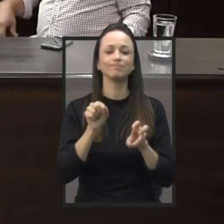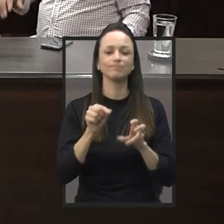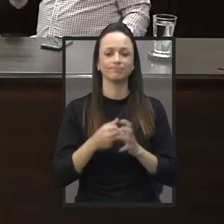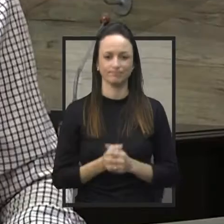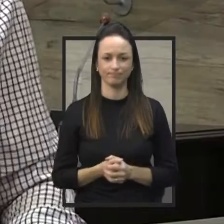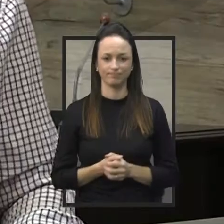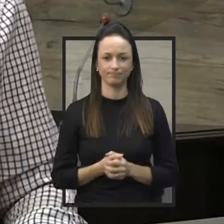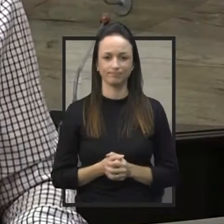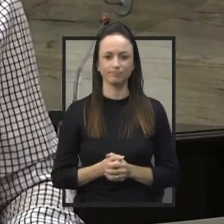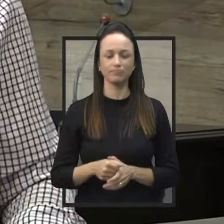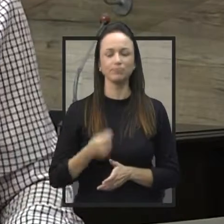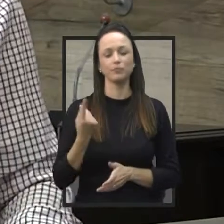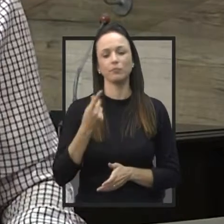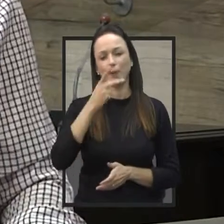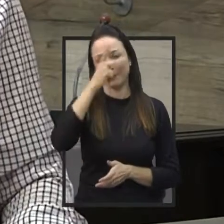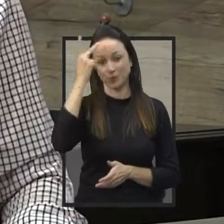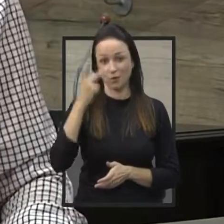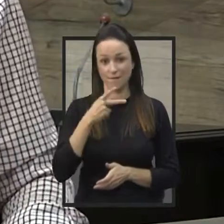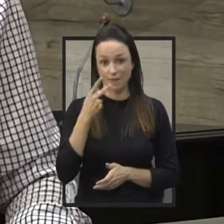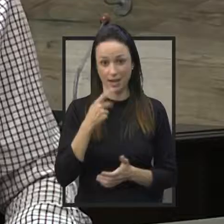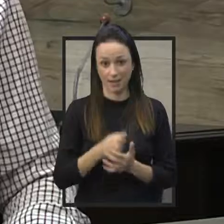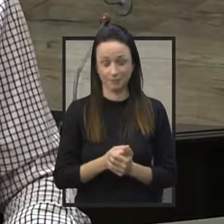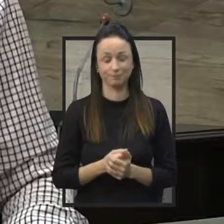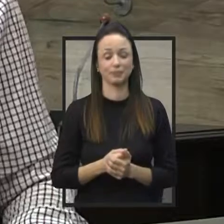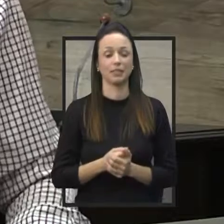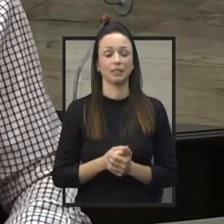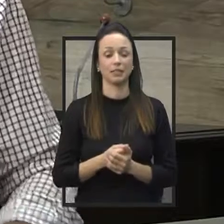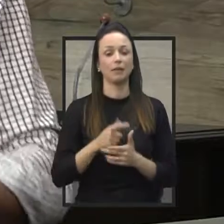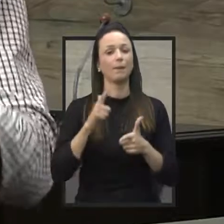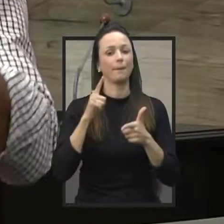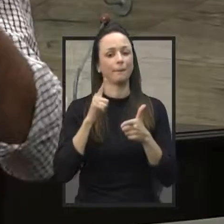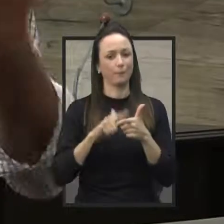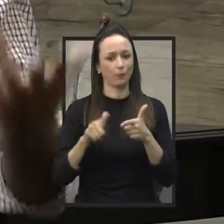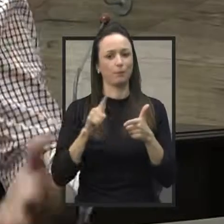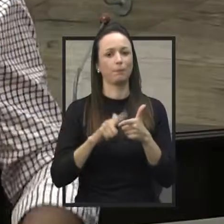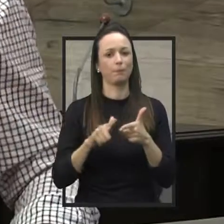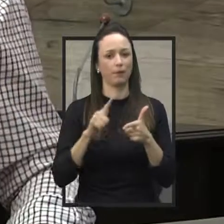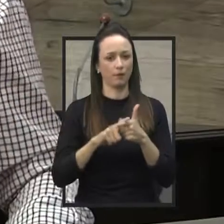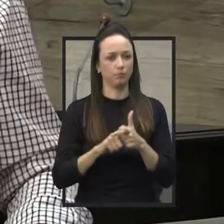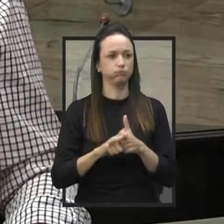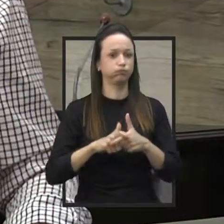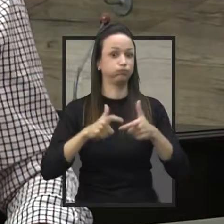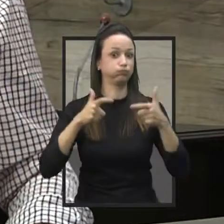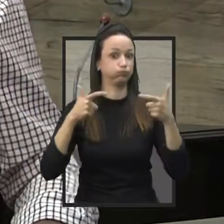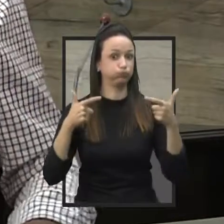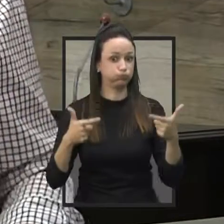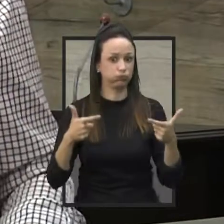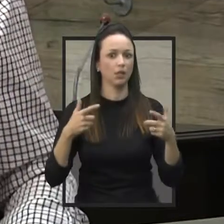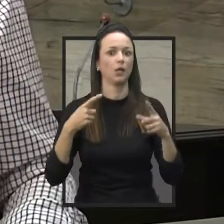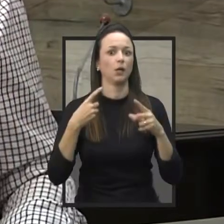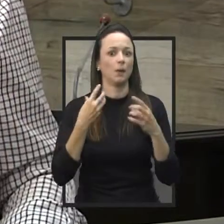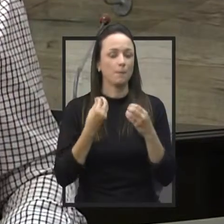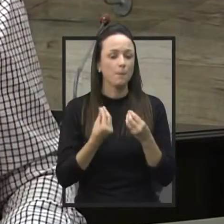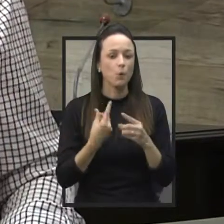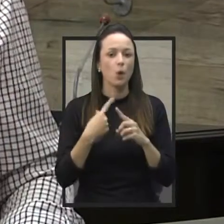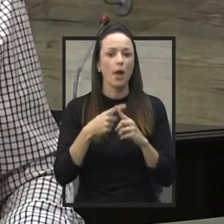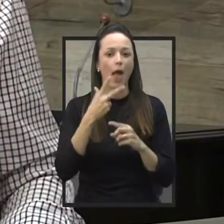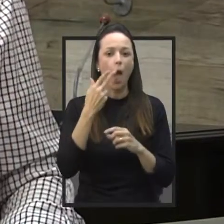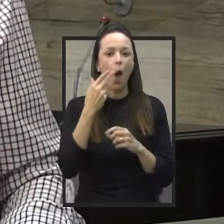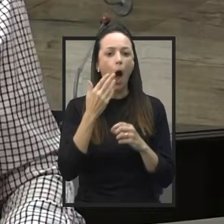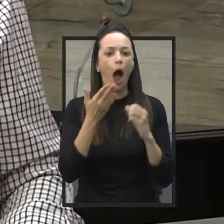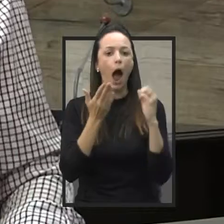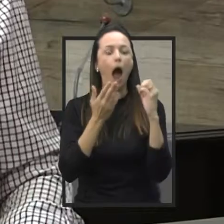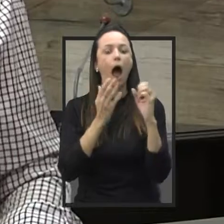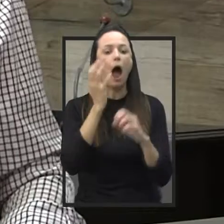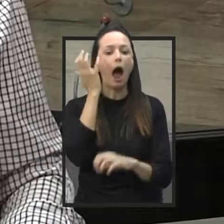Como o pessoal fala, né, é um problema enorme. Eles falam que é um abacaxi a ser descascado, porque o IPMJ